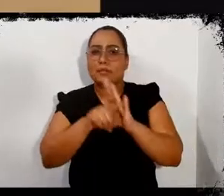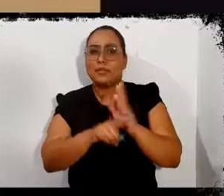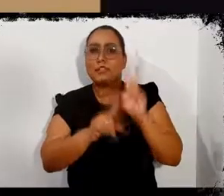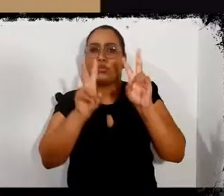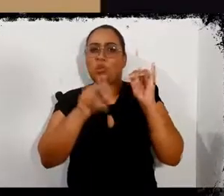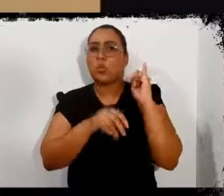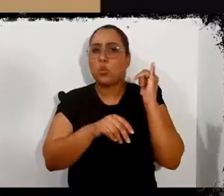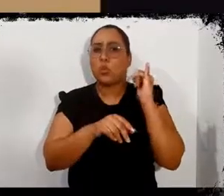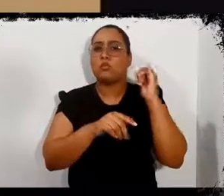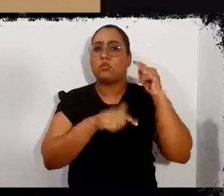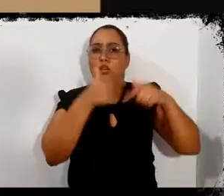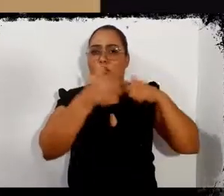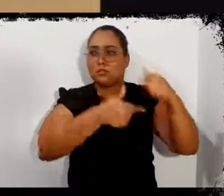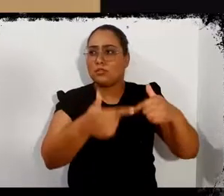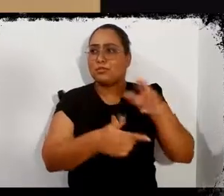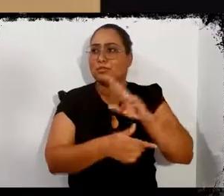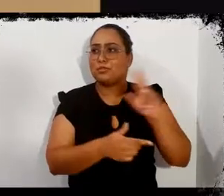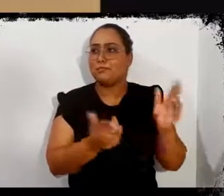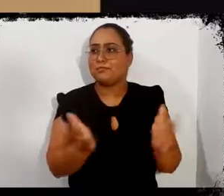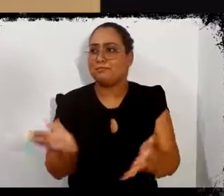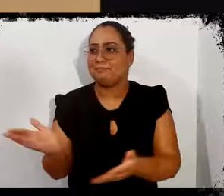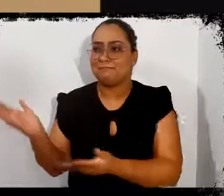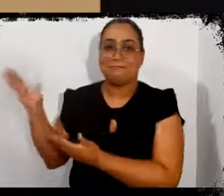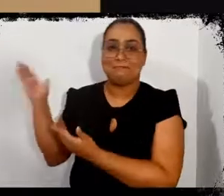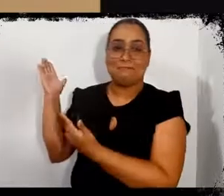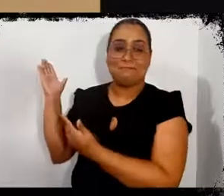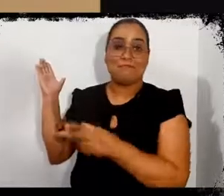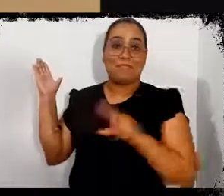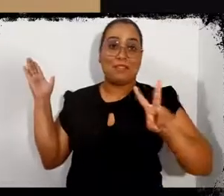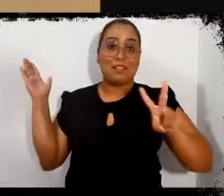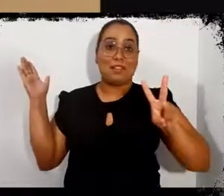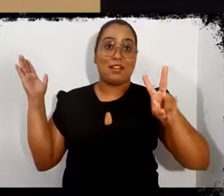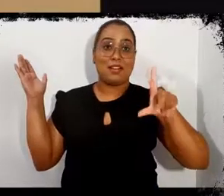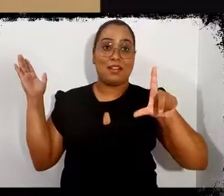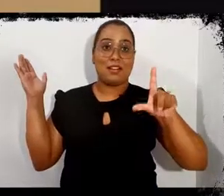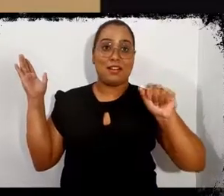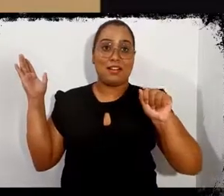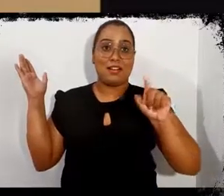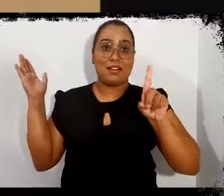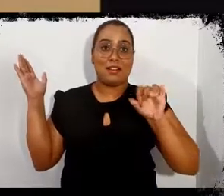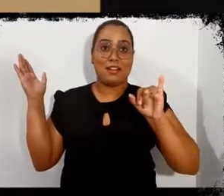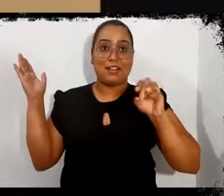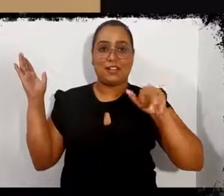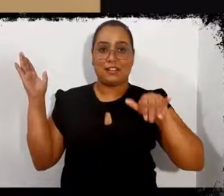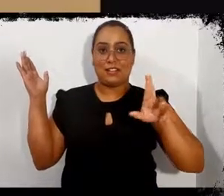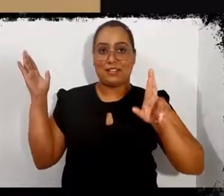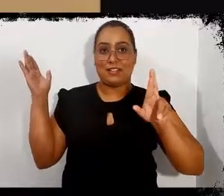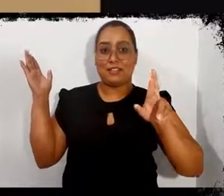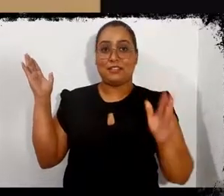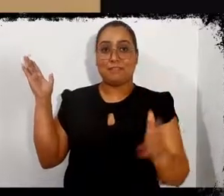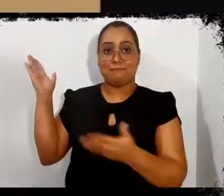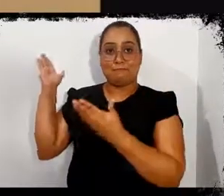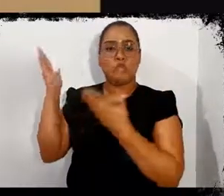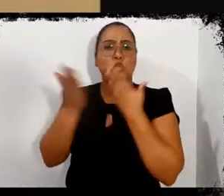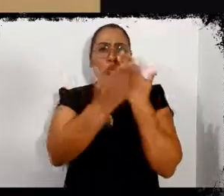simples. O herói sofre um dano ou uma perda,